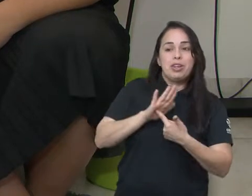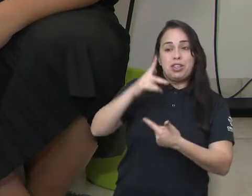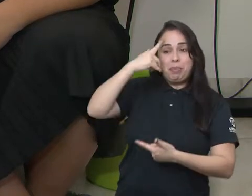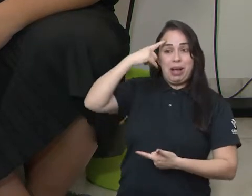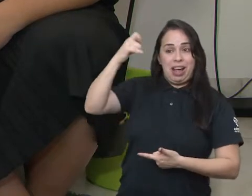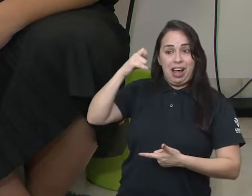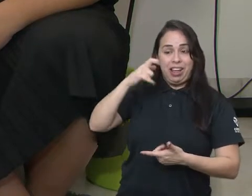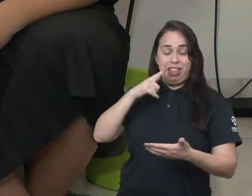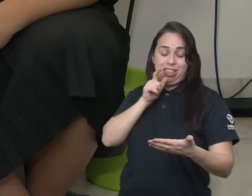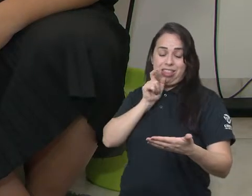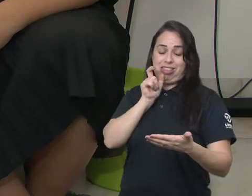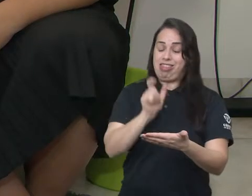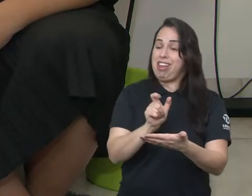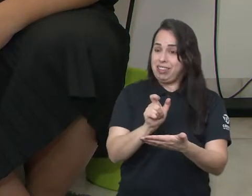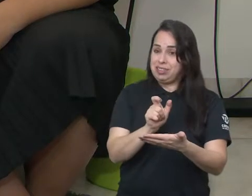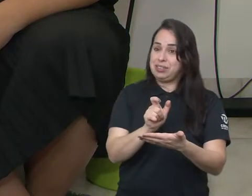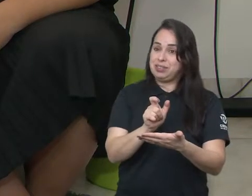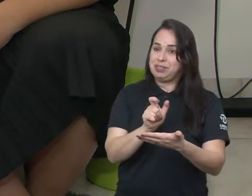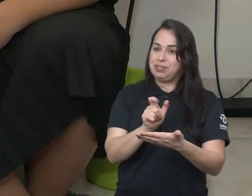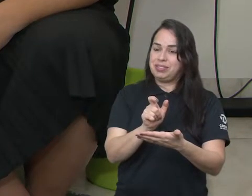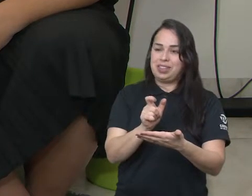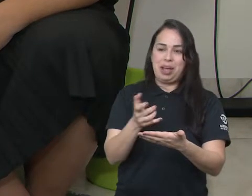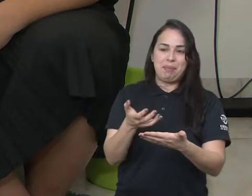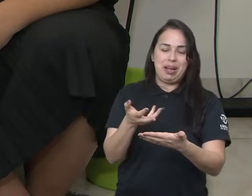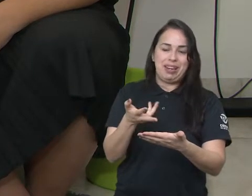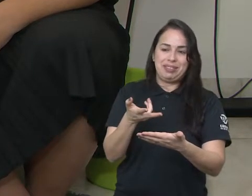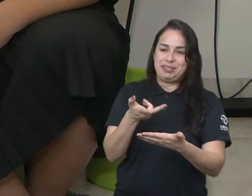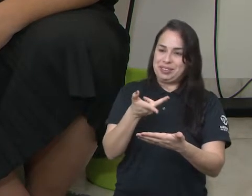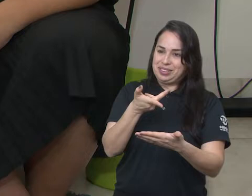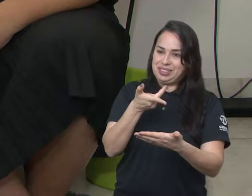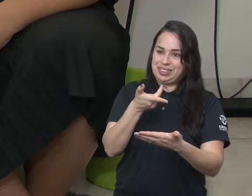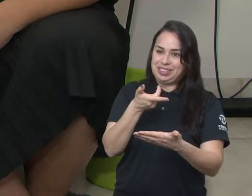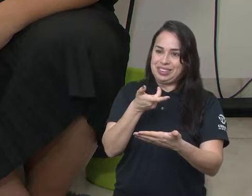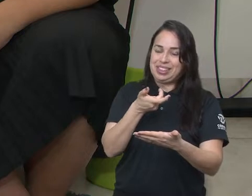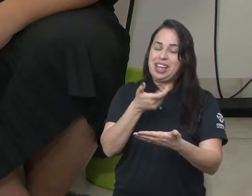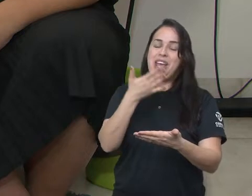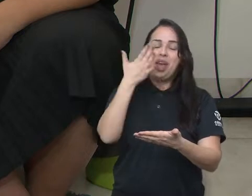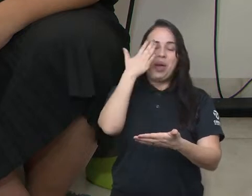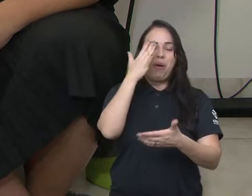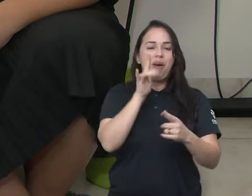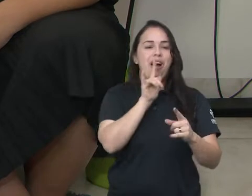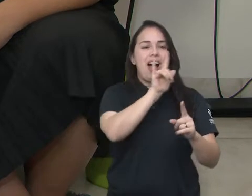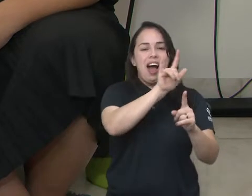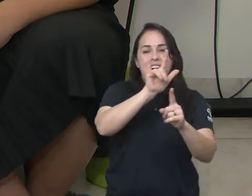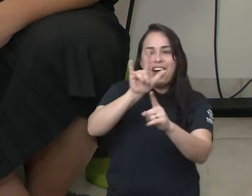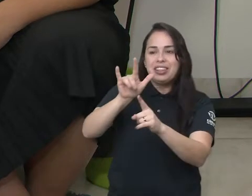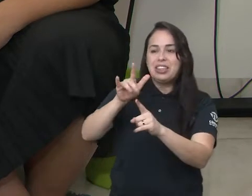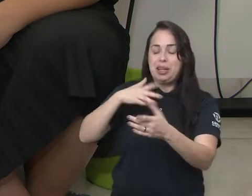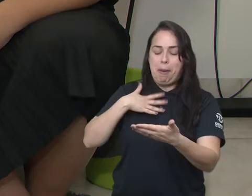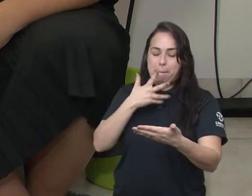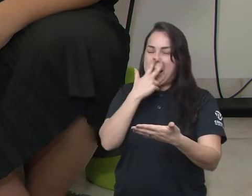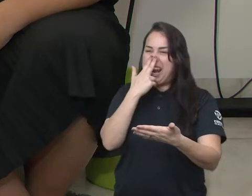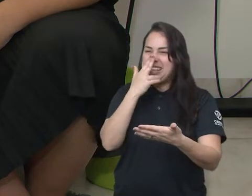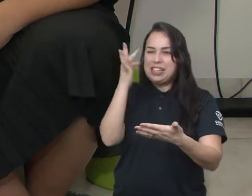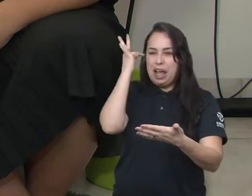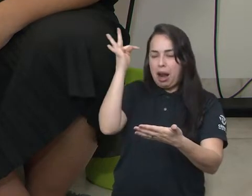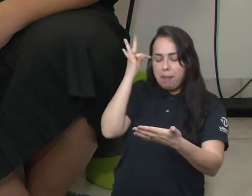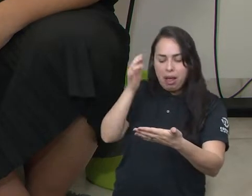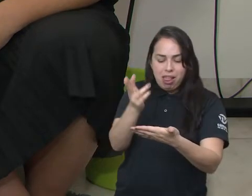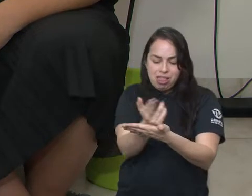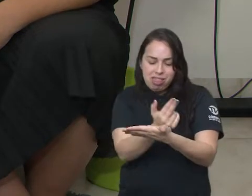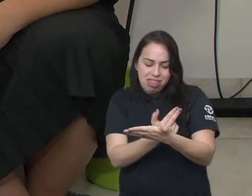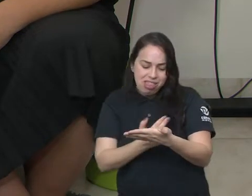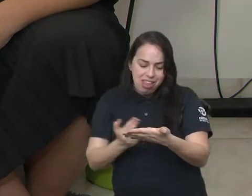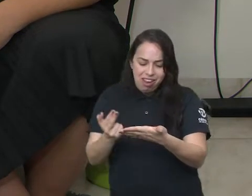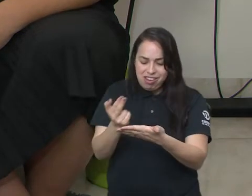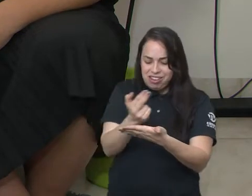pensamento, principalmente uma crítica através de códigos e signos, é algo fascinante. Admiro quem sabe, eu mesma faço só terapia